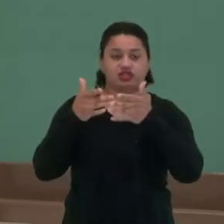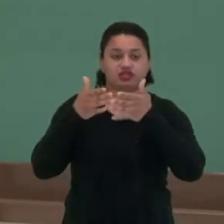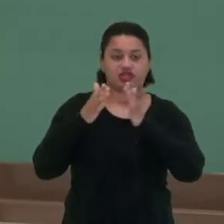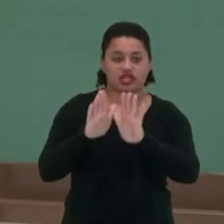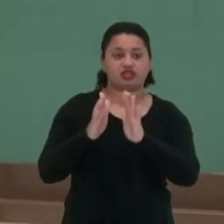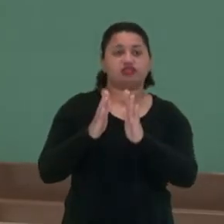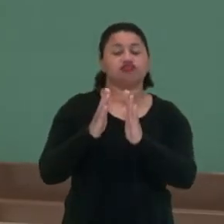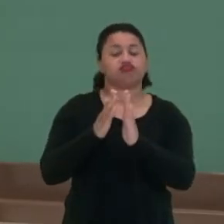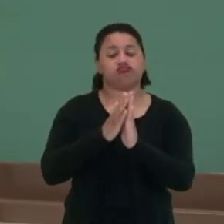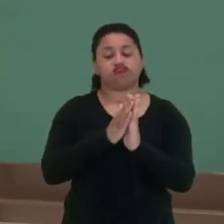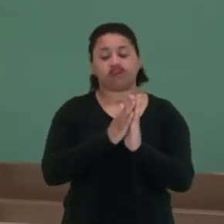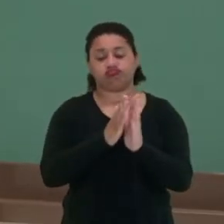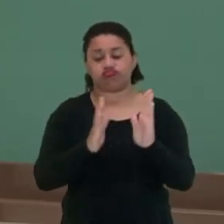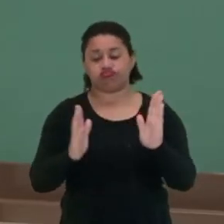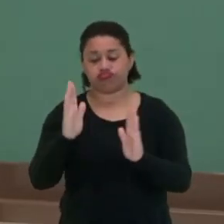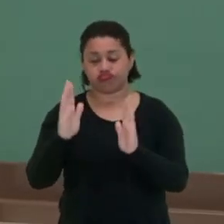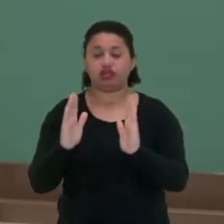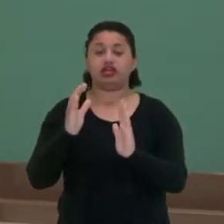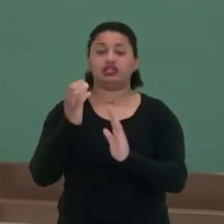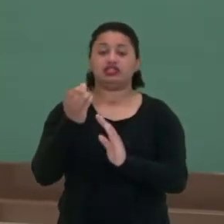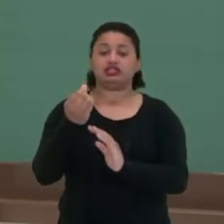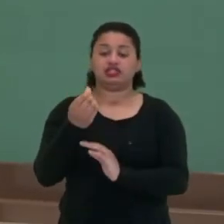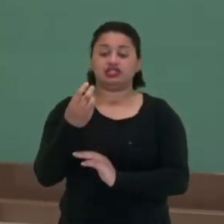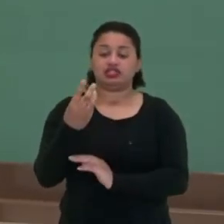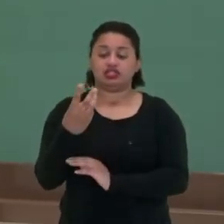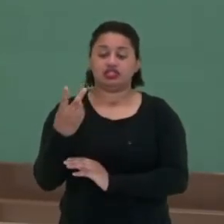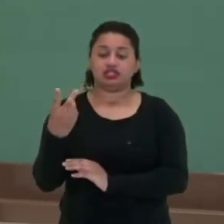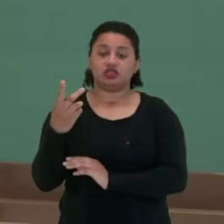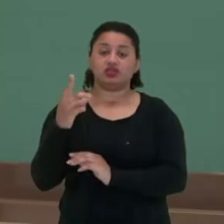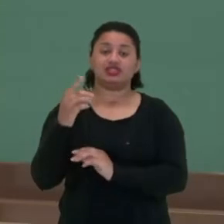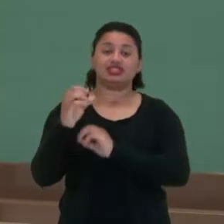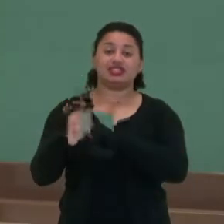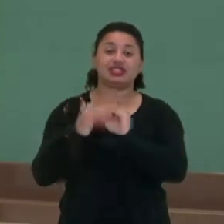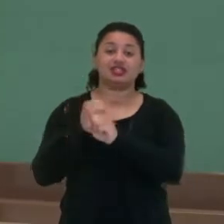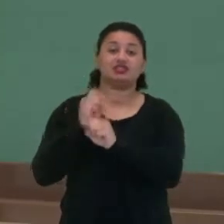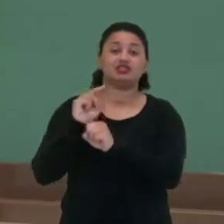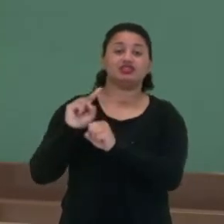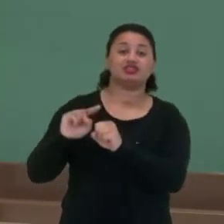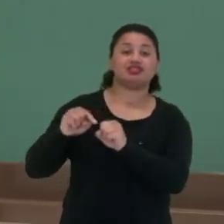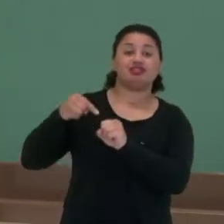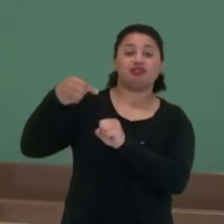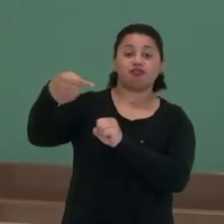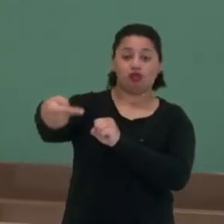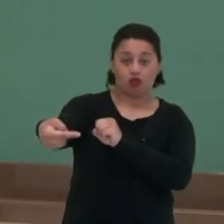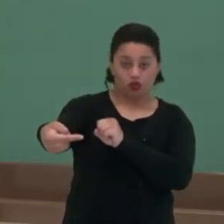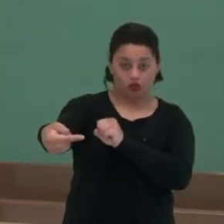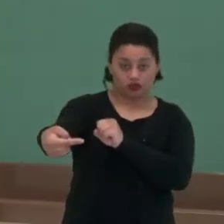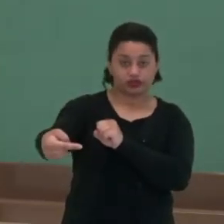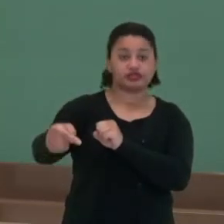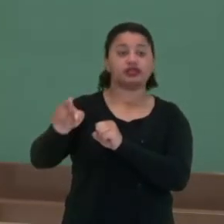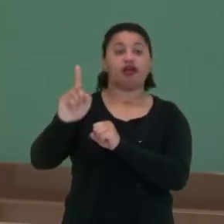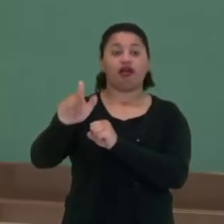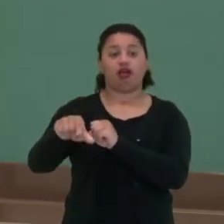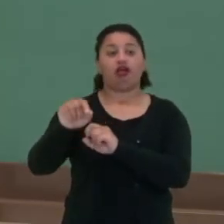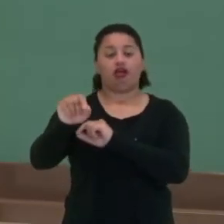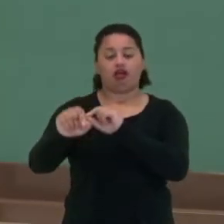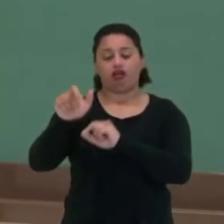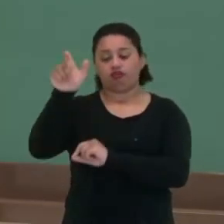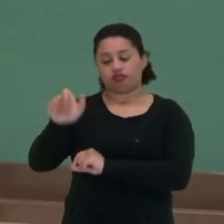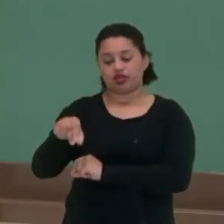viveu, morreu, 632 anos depois é que nós temos ali a figura de Maomé, entre 570